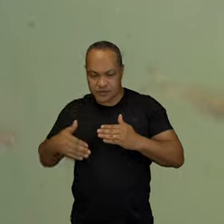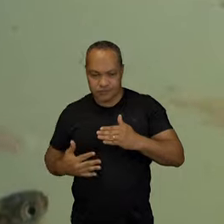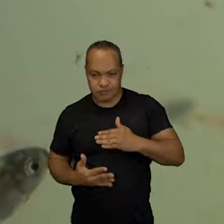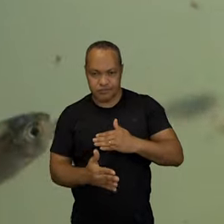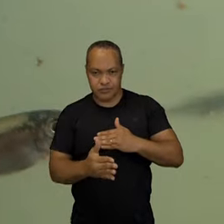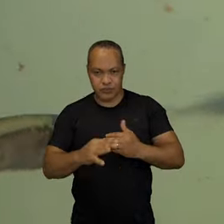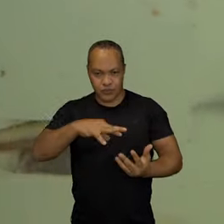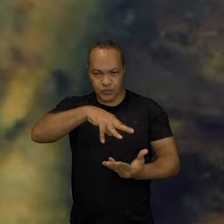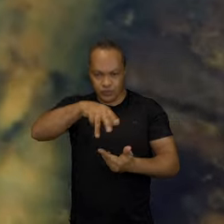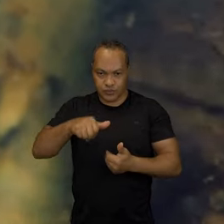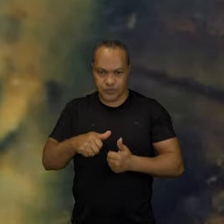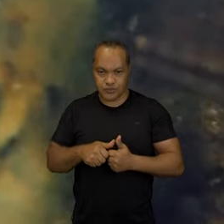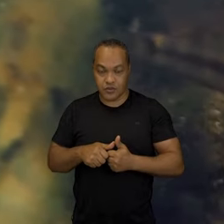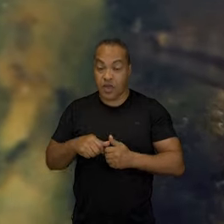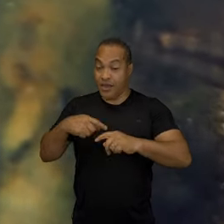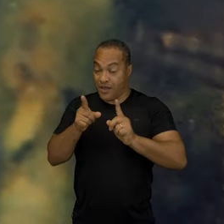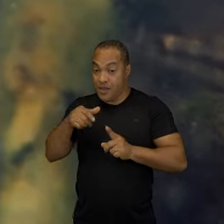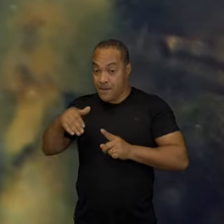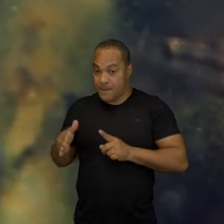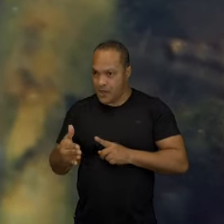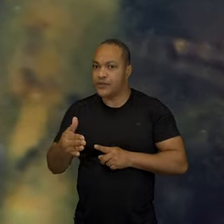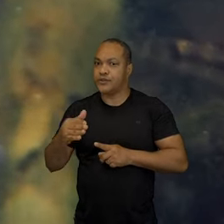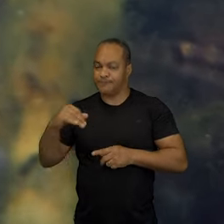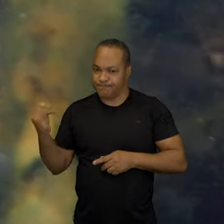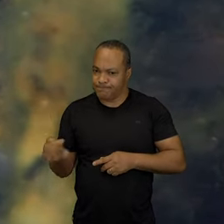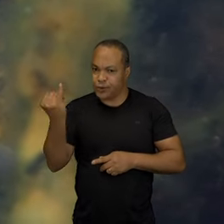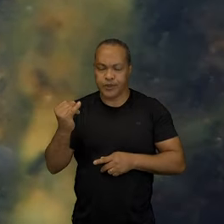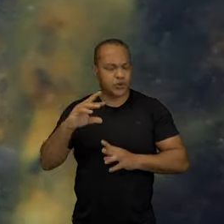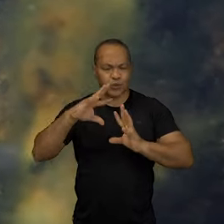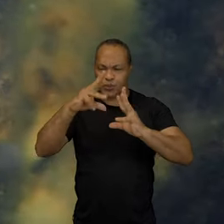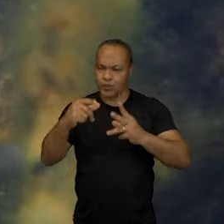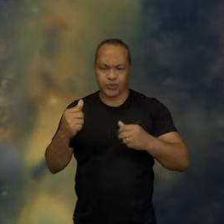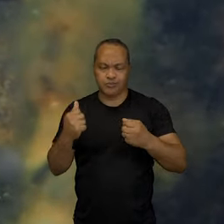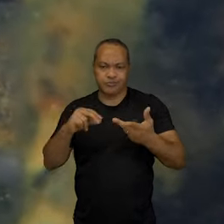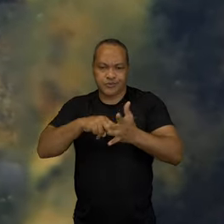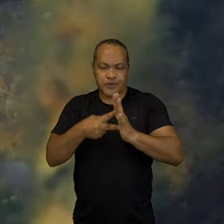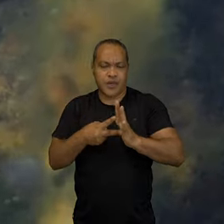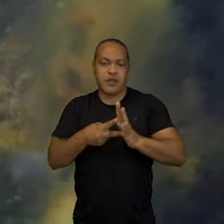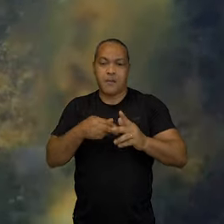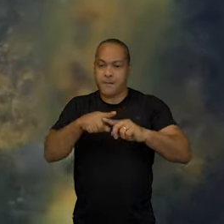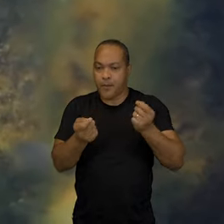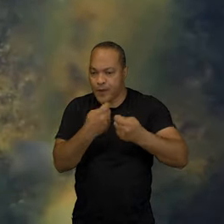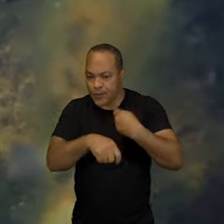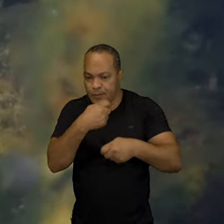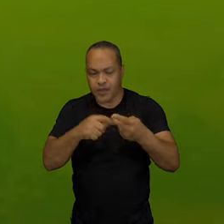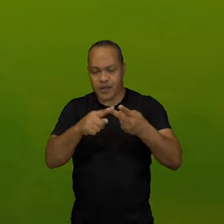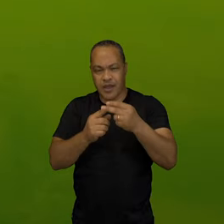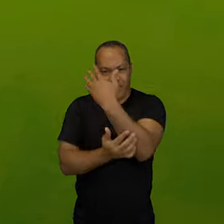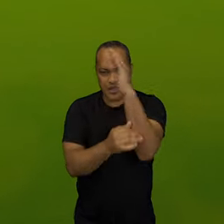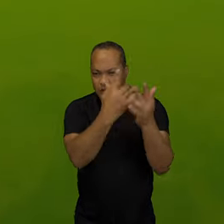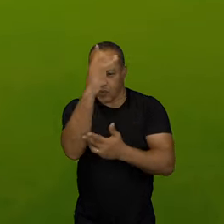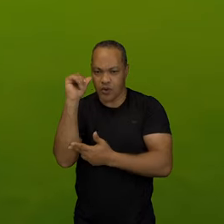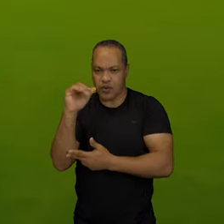mundo. Peixes é um grupo muito importante em todos os sentidos, né? Do ponto de vista econômico, do ponto de vista ecológico. Já